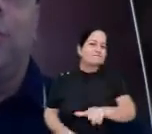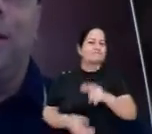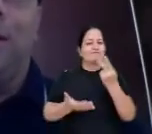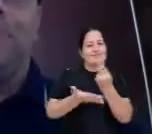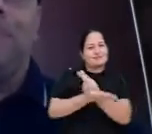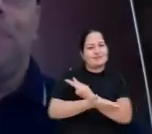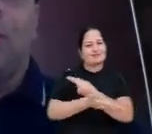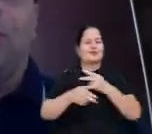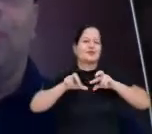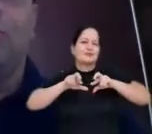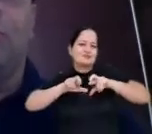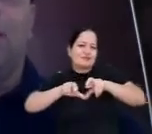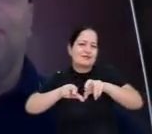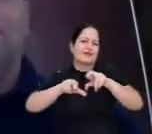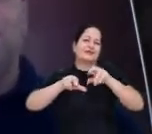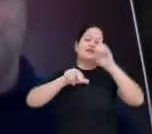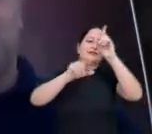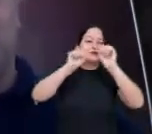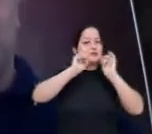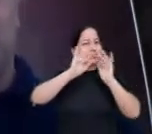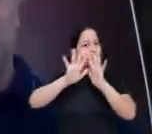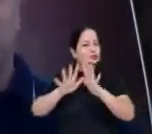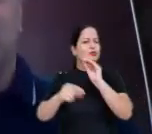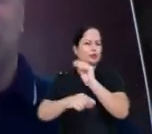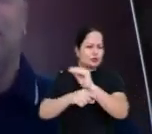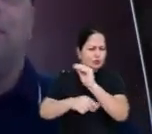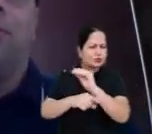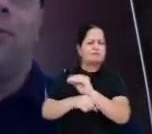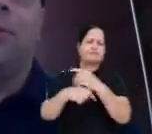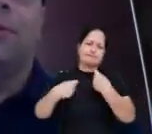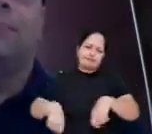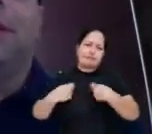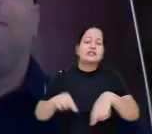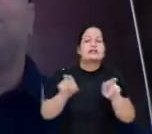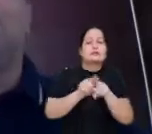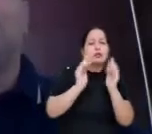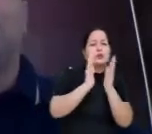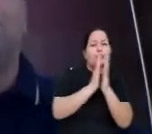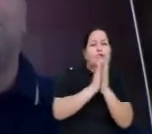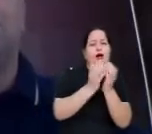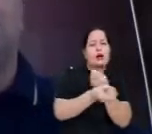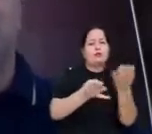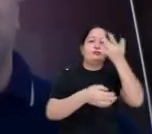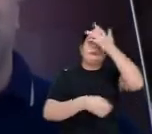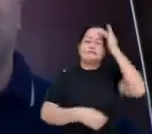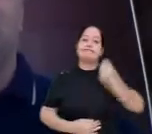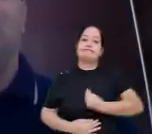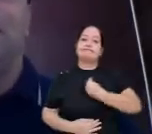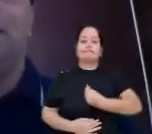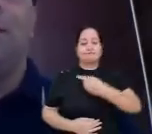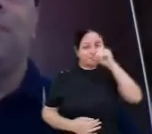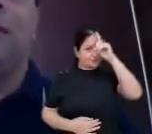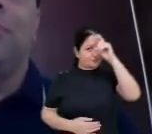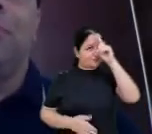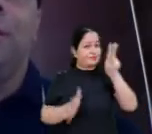toda a sua família. Oremos pelos que estão hospitalizados, para que tenham força, pelas forças de segurança, para